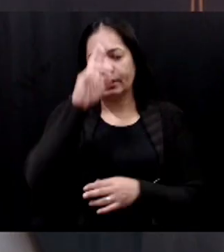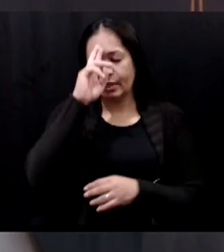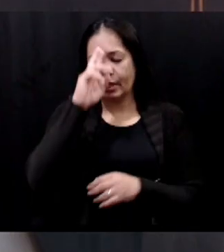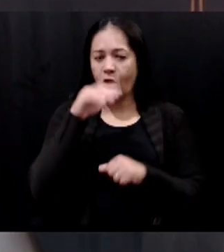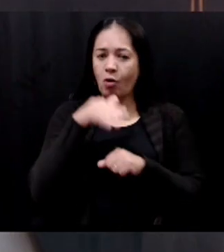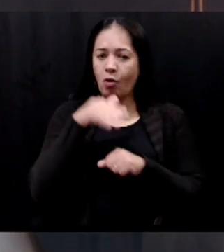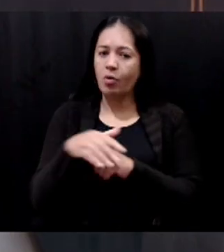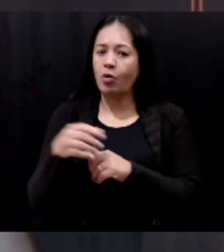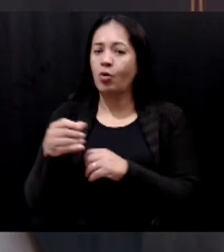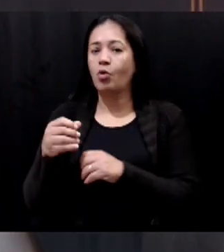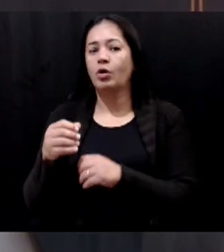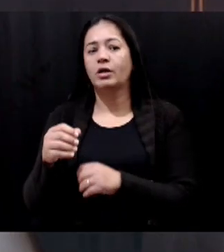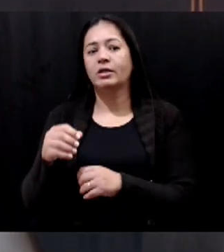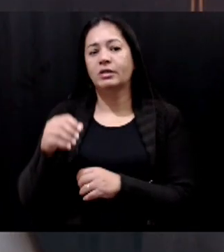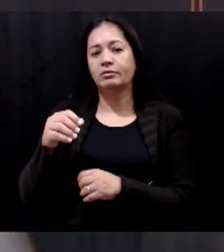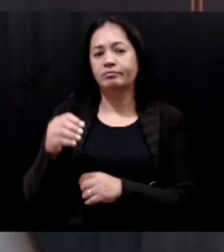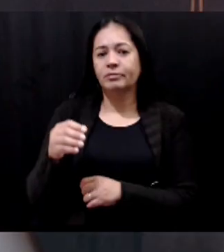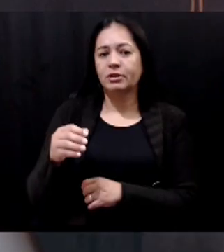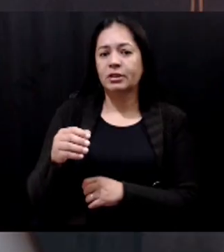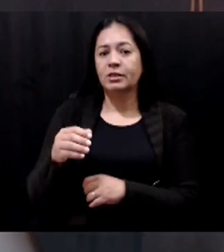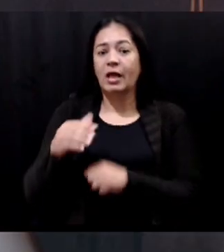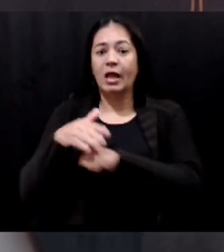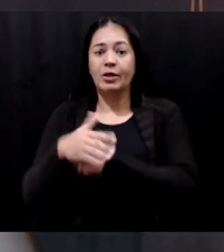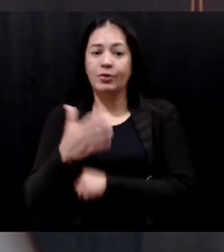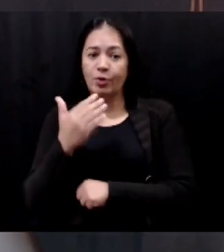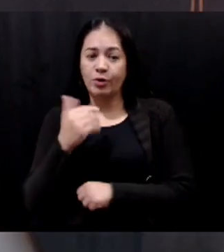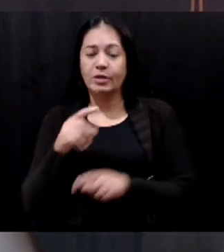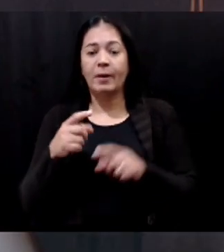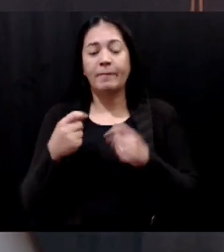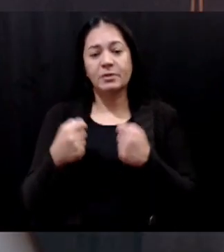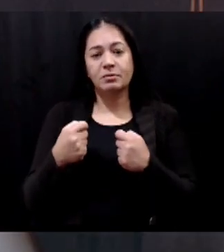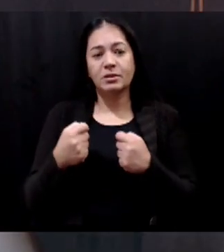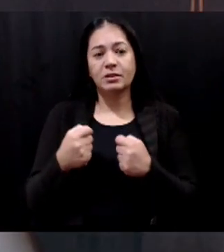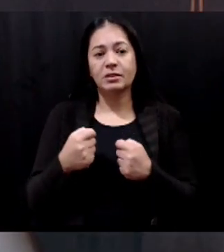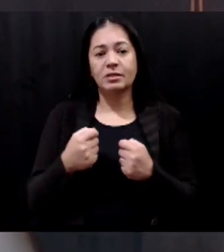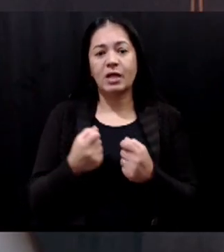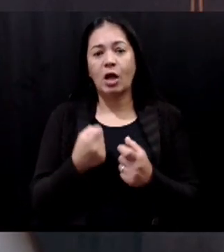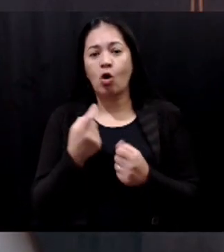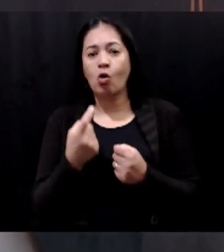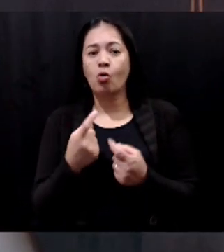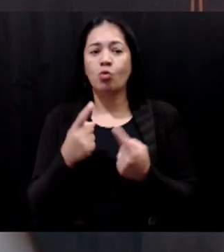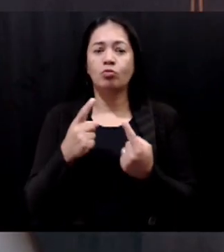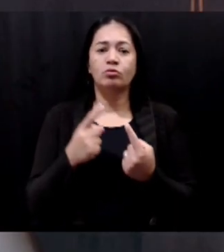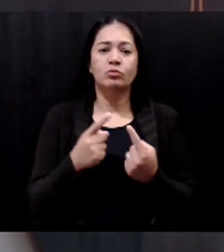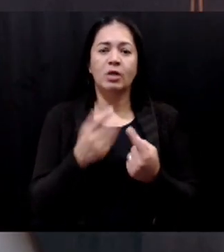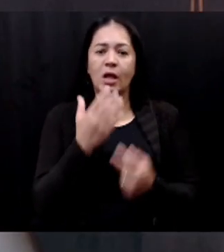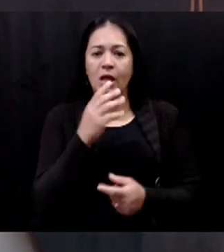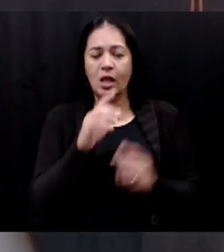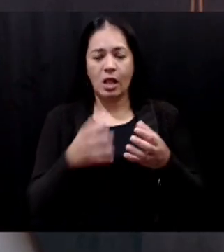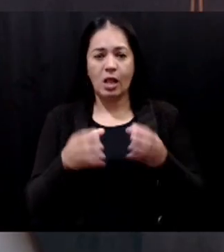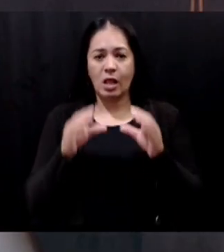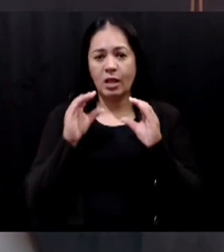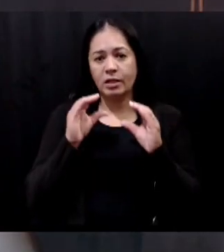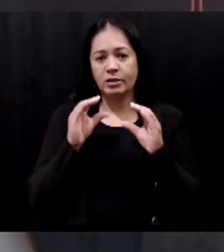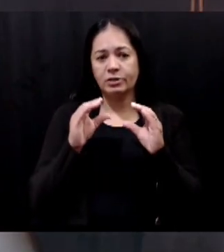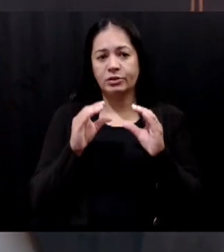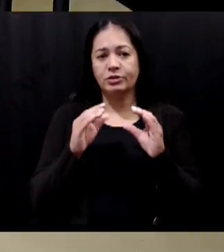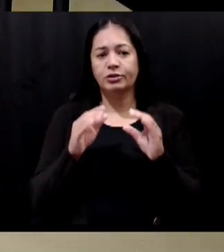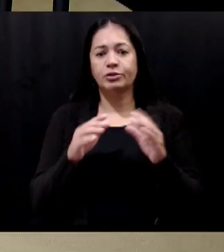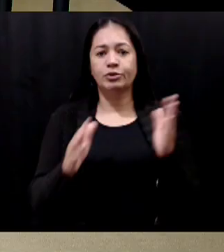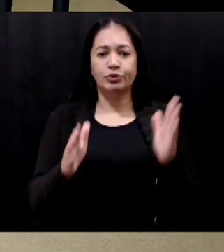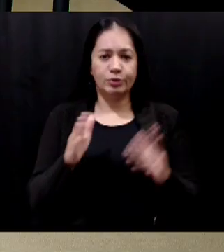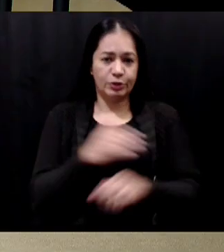fazer os lanches, né, intermediários, porque pular o café da manhã, sim, pode interferir nessa questão do peso. Muito